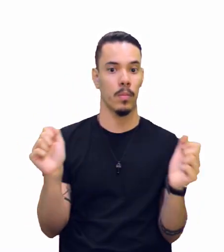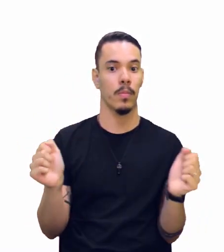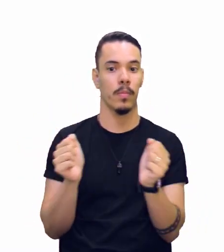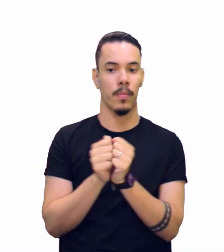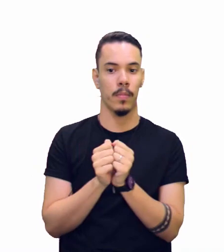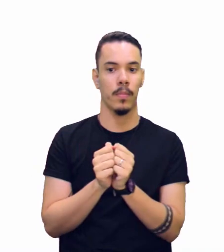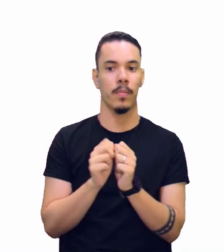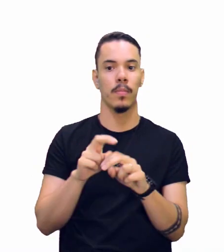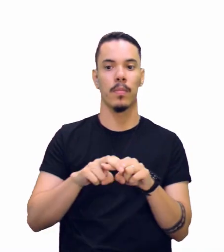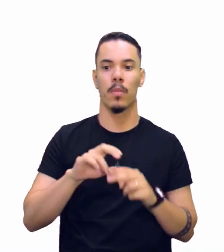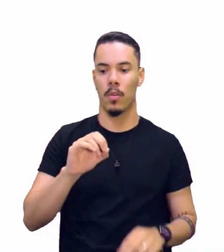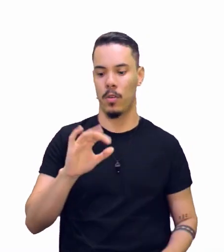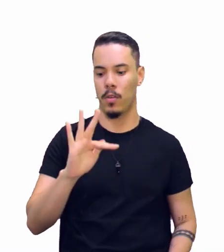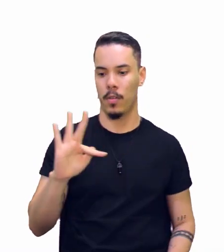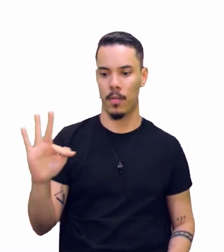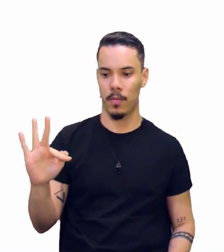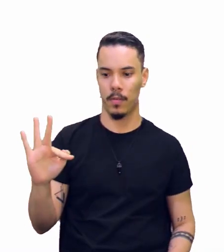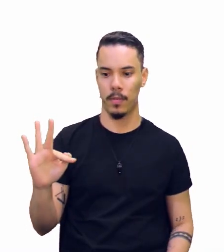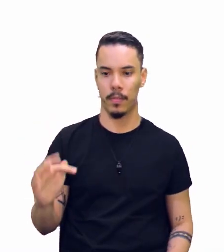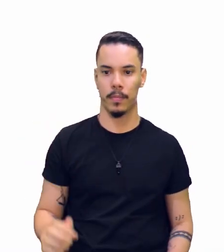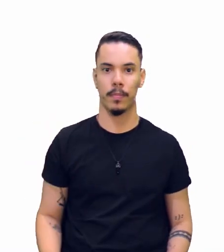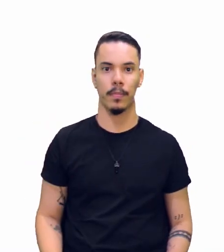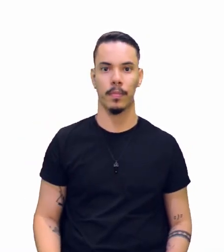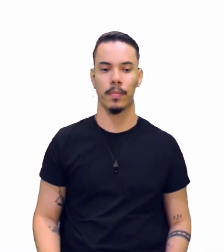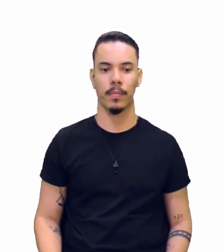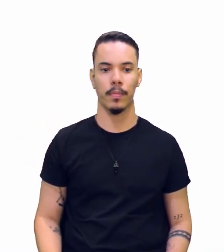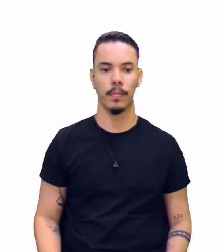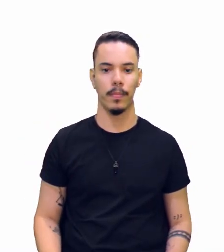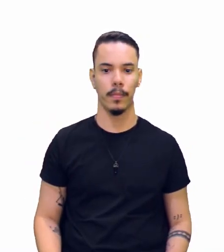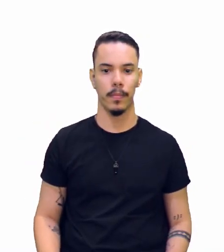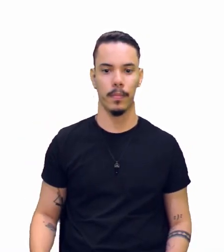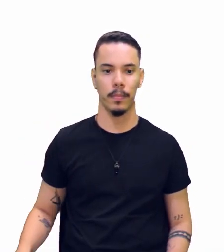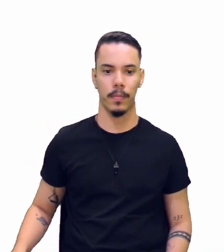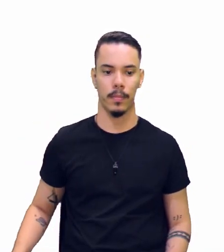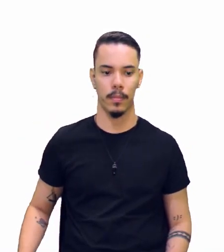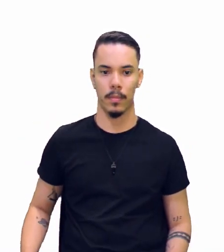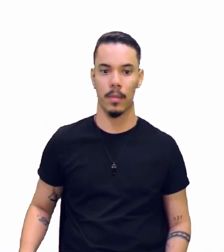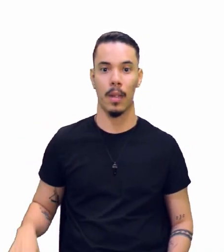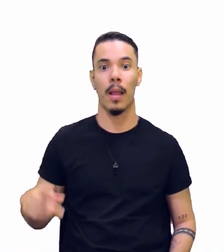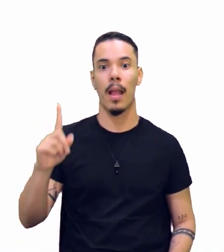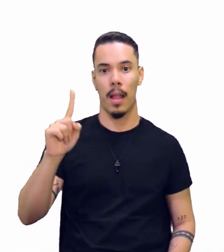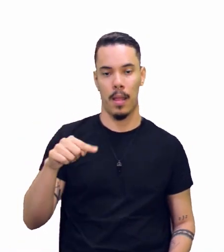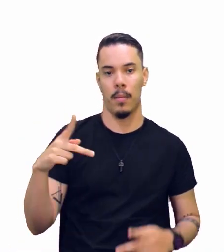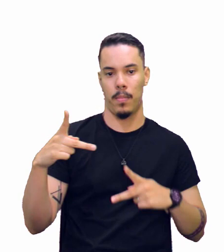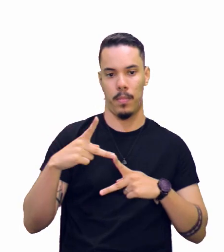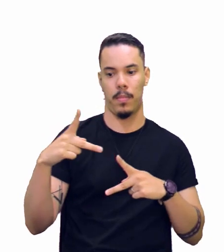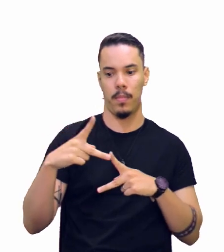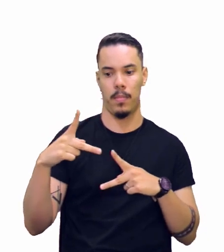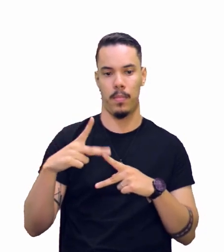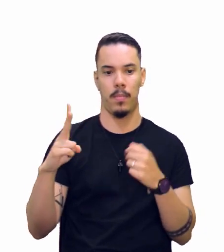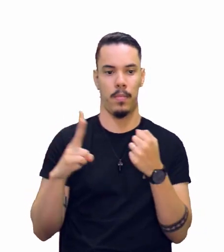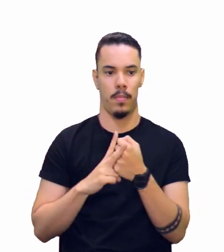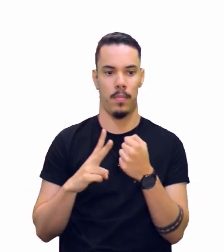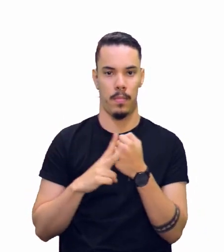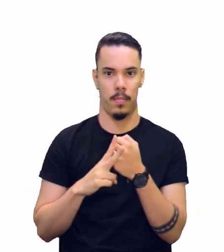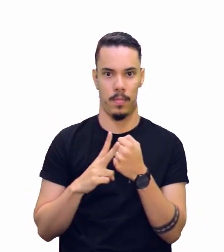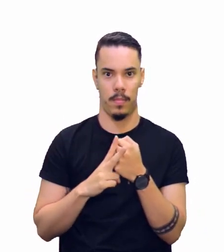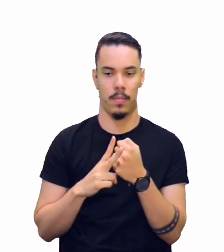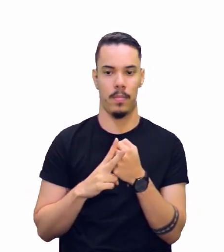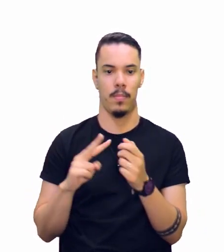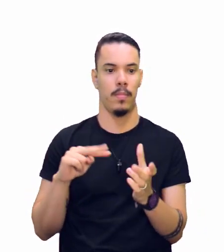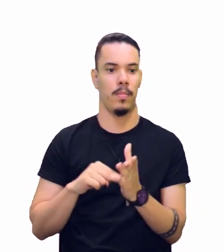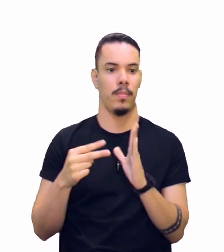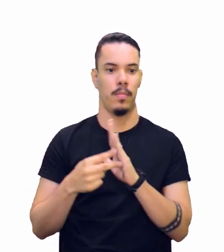esse of aqui no final se trata de uma preposição onde quando junta o verbo e o of, vai